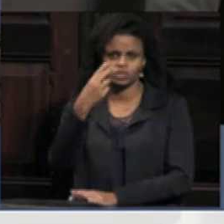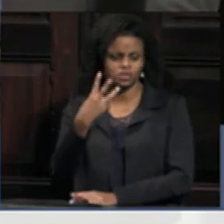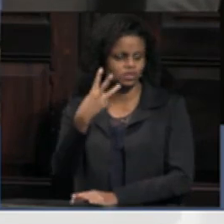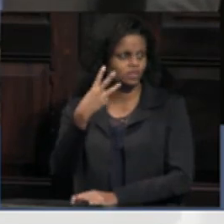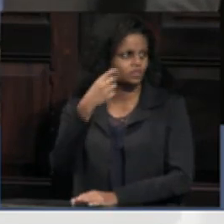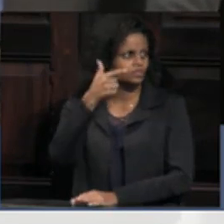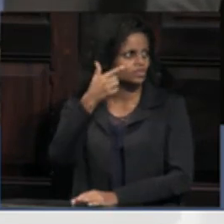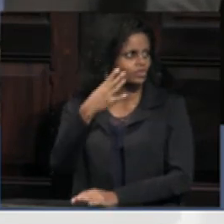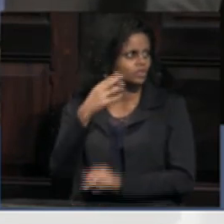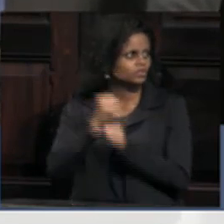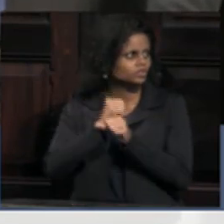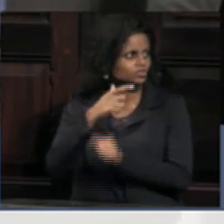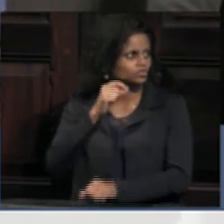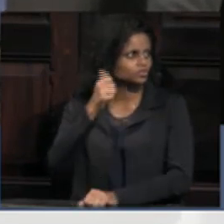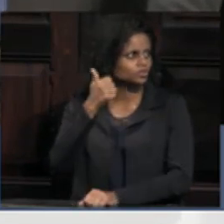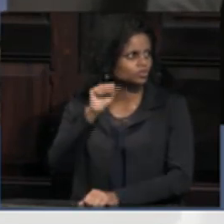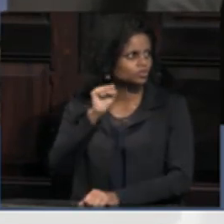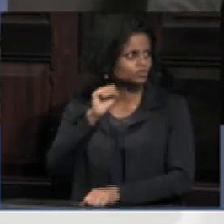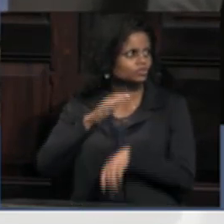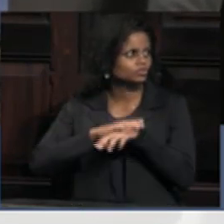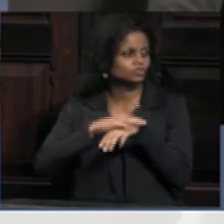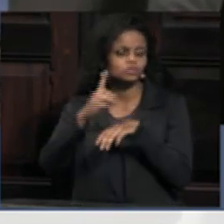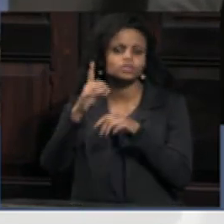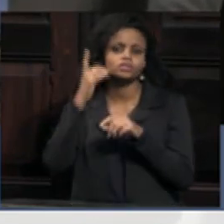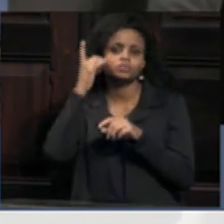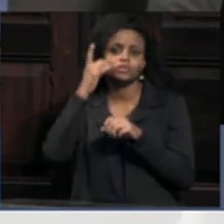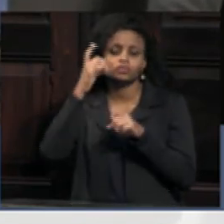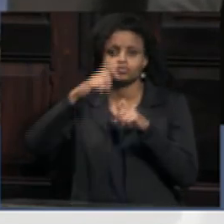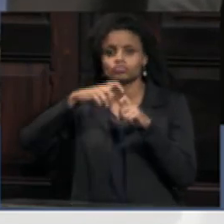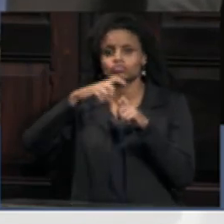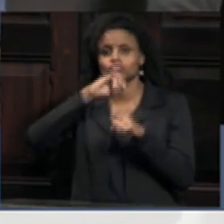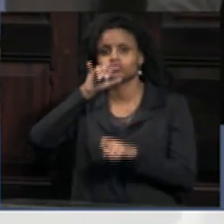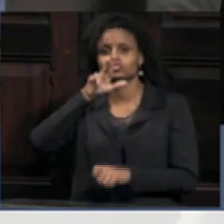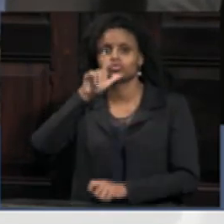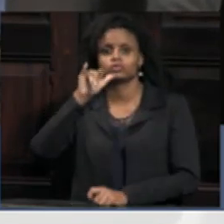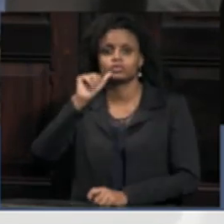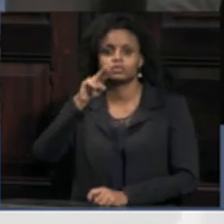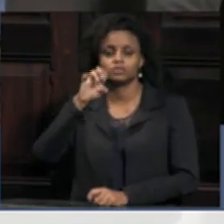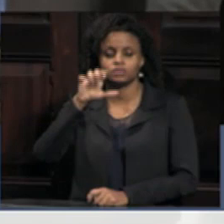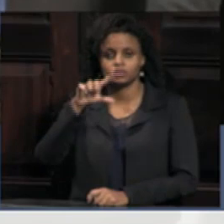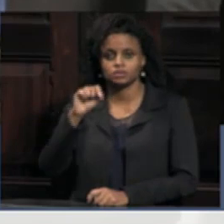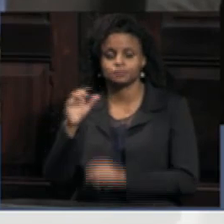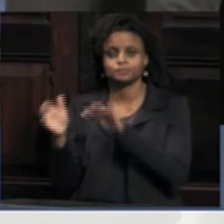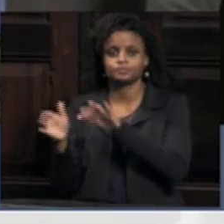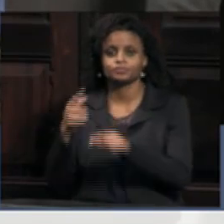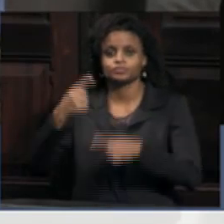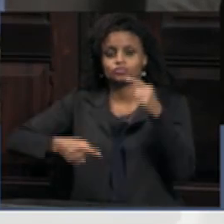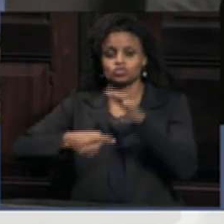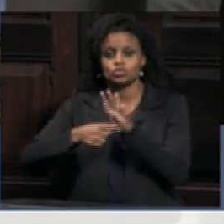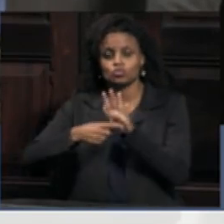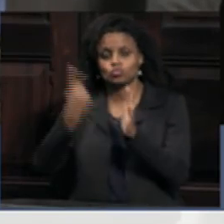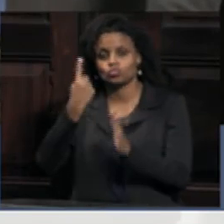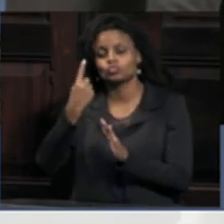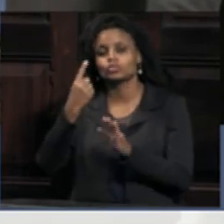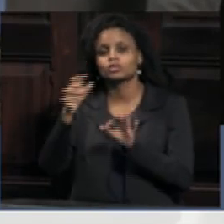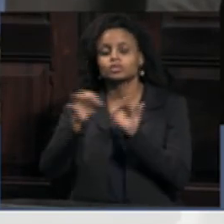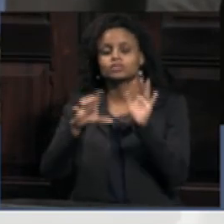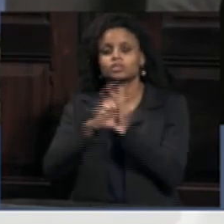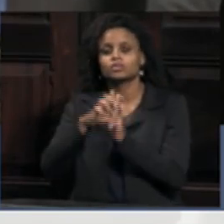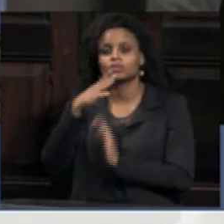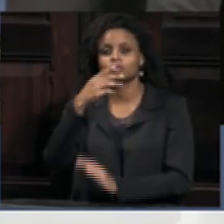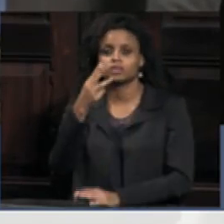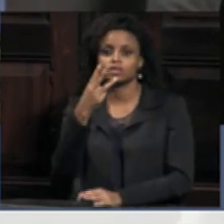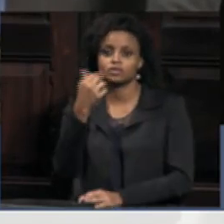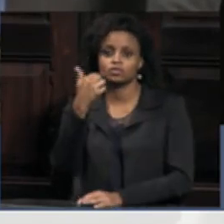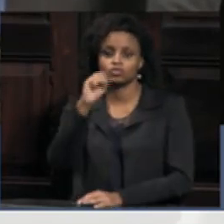4324/2018, de autoria do deputado Dr. Juliané e Gilberto Palmares. Discussão única. Veto total oposto ao projeto de lei